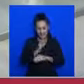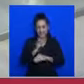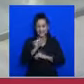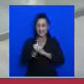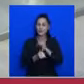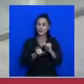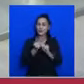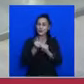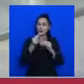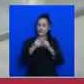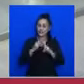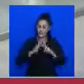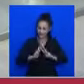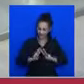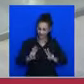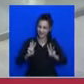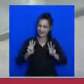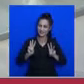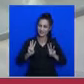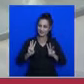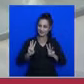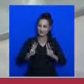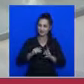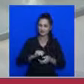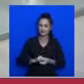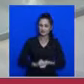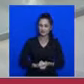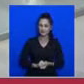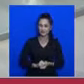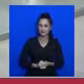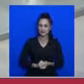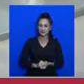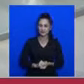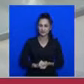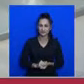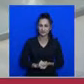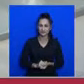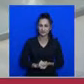sempre através do site da Caixa.